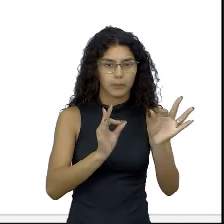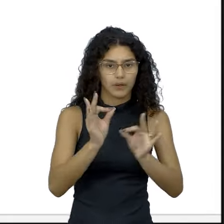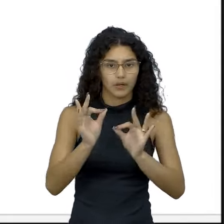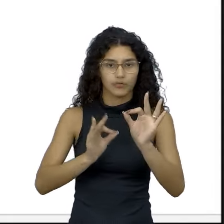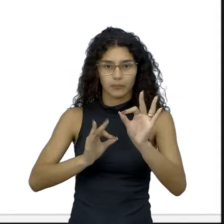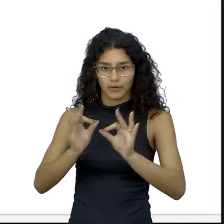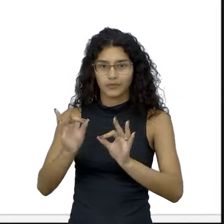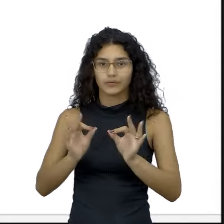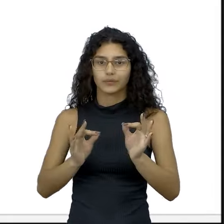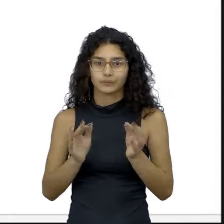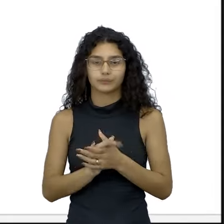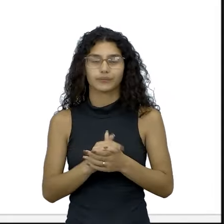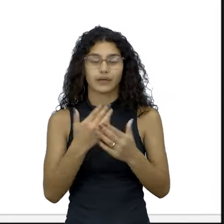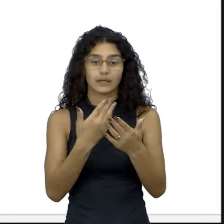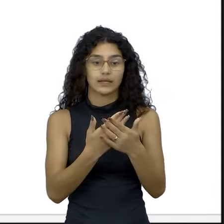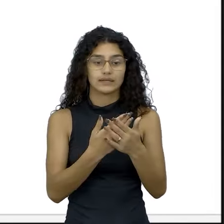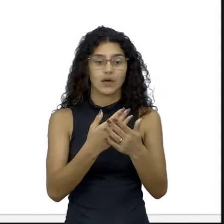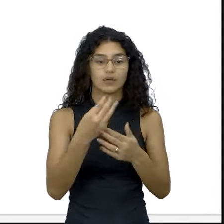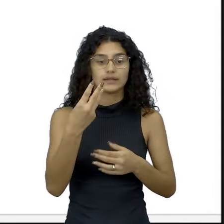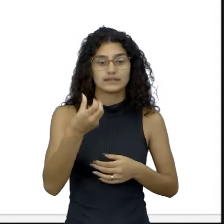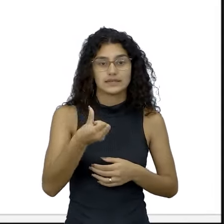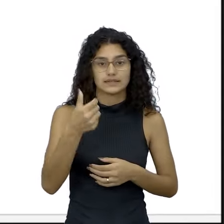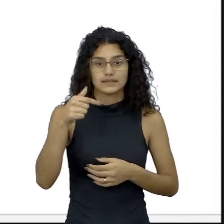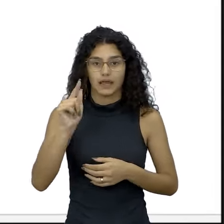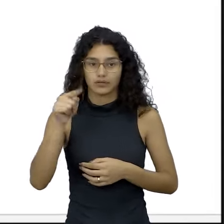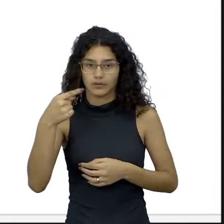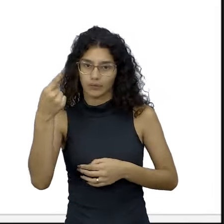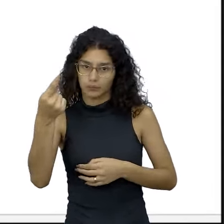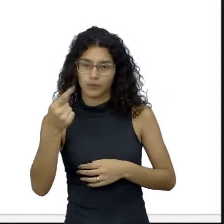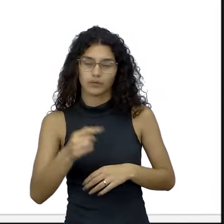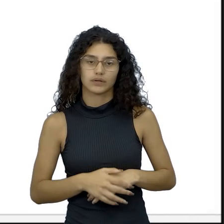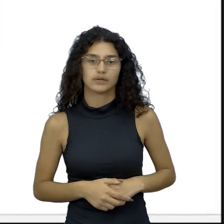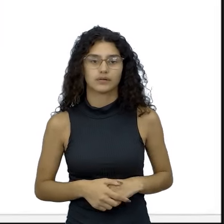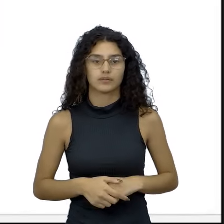planejamento das aulas 6 e 7 daqui a pouquinho.